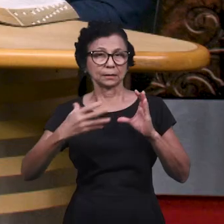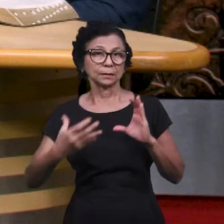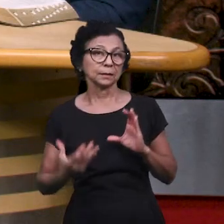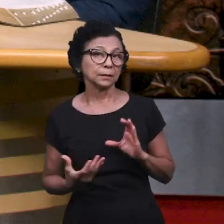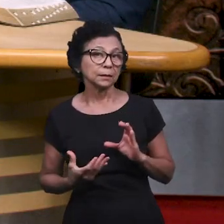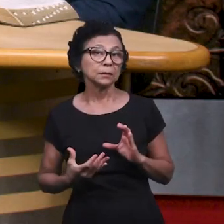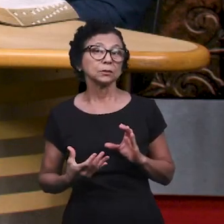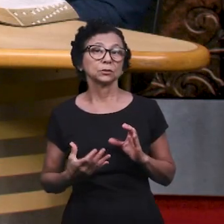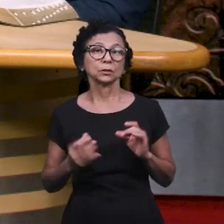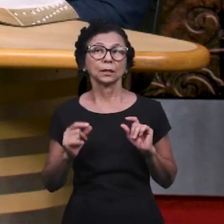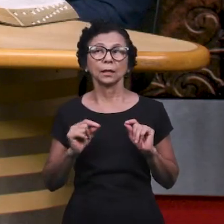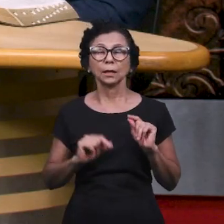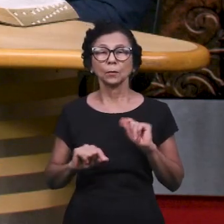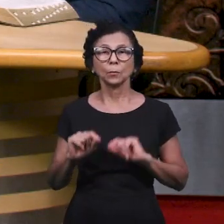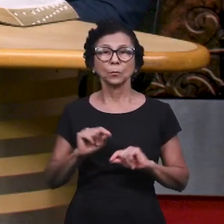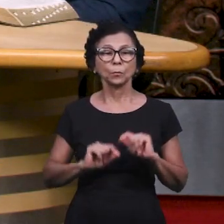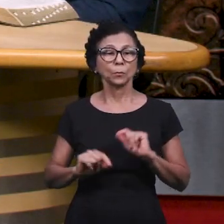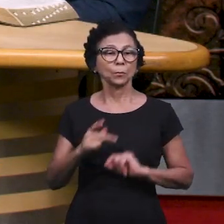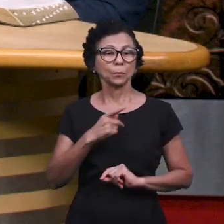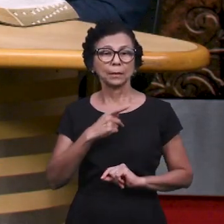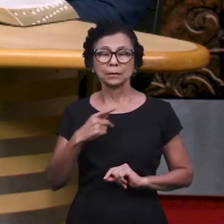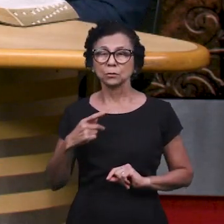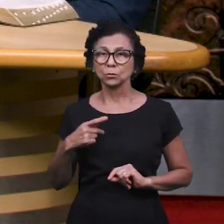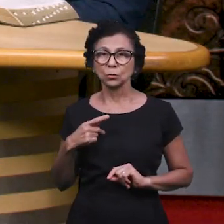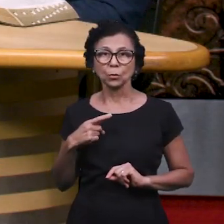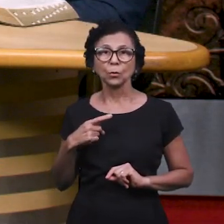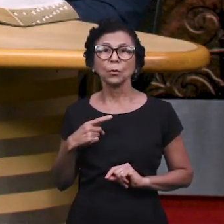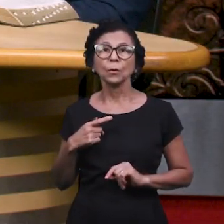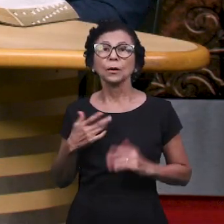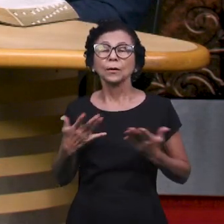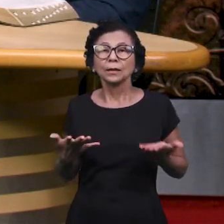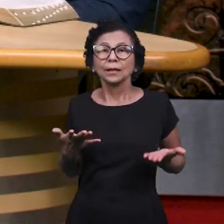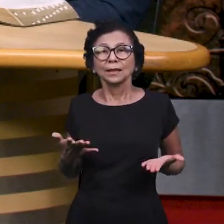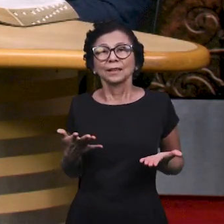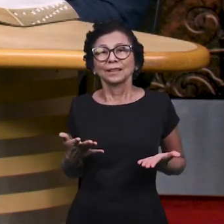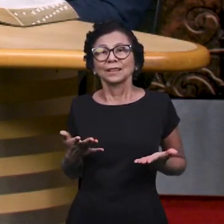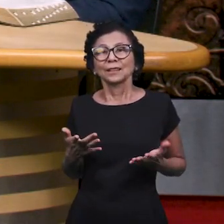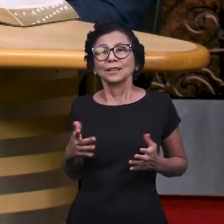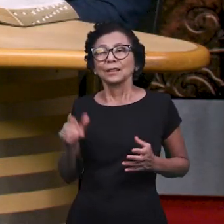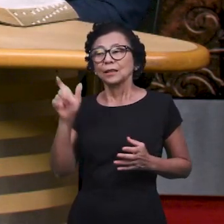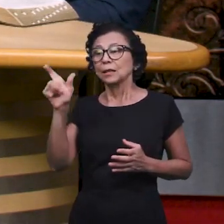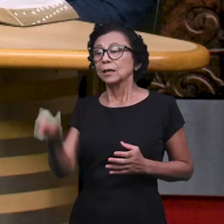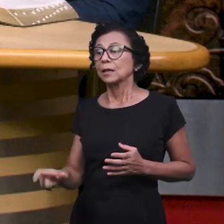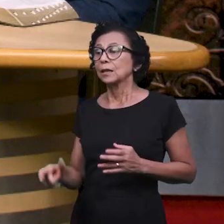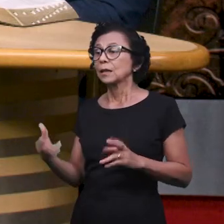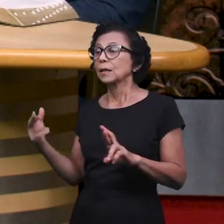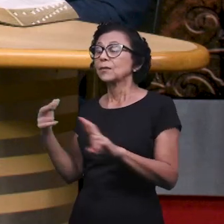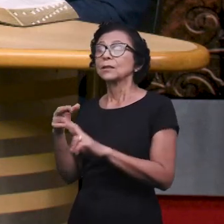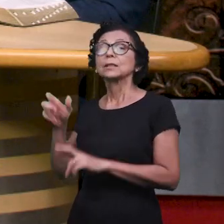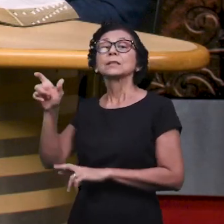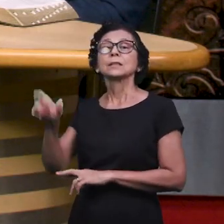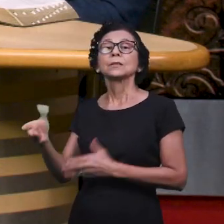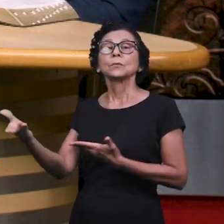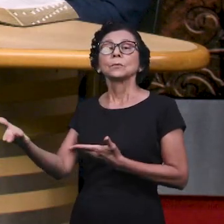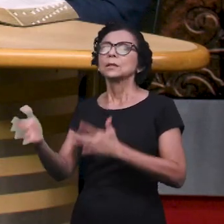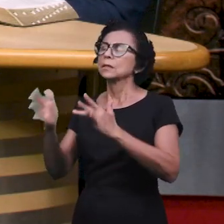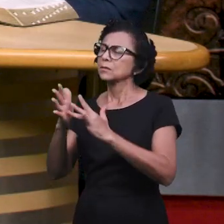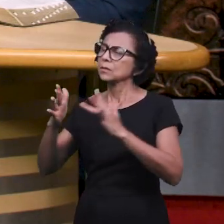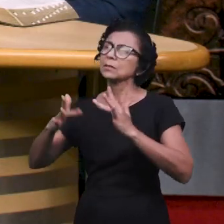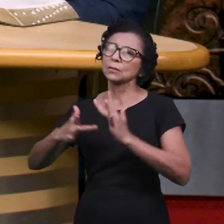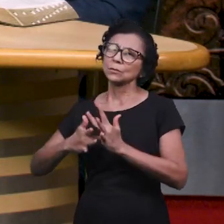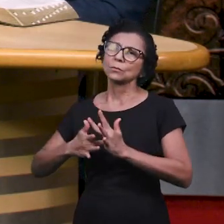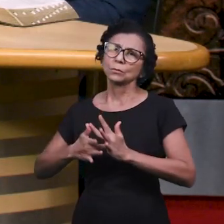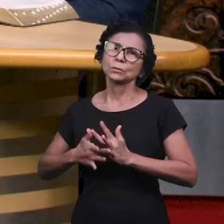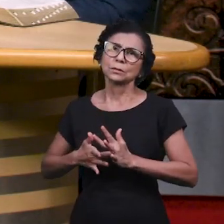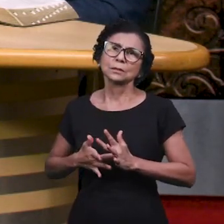pastor, para o ministério, é que Jesus foi a nossa referência. E Jesus, ele, todas as